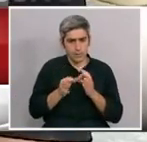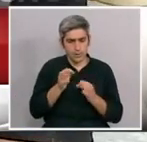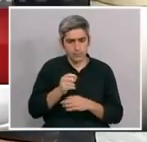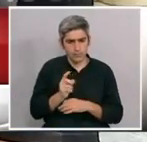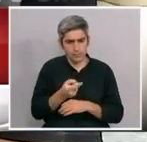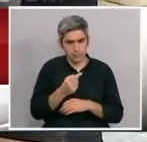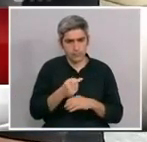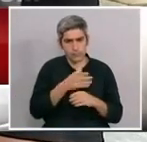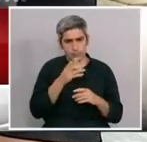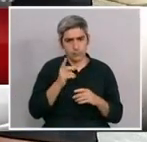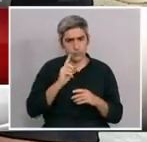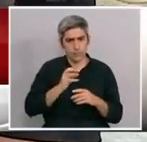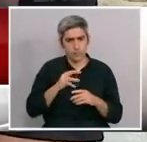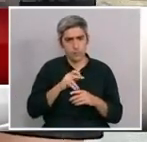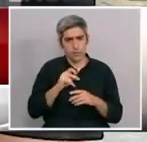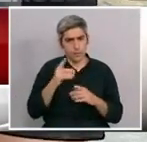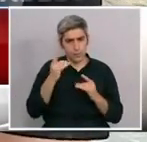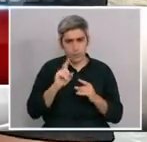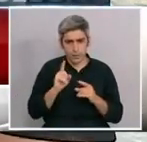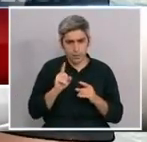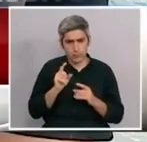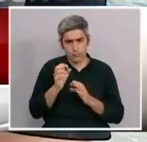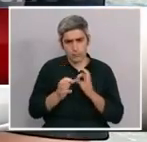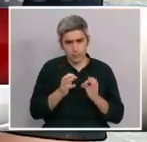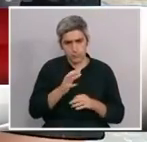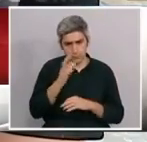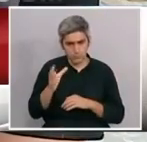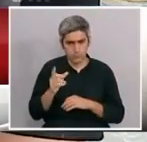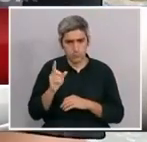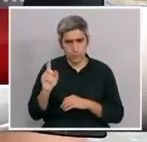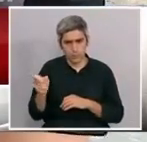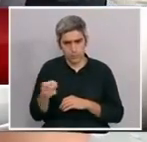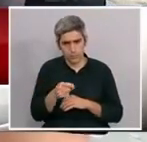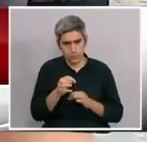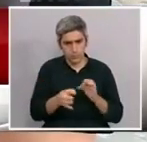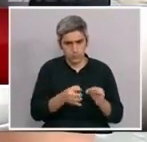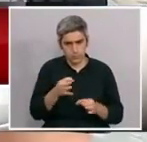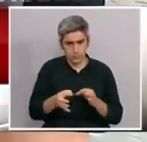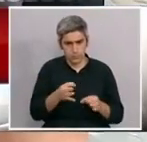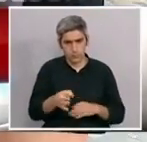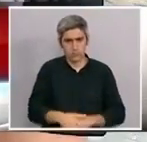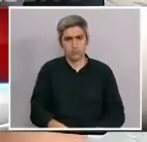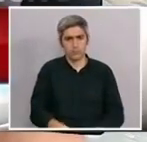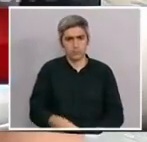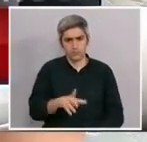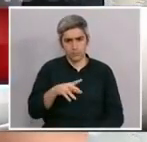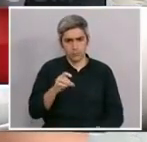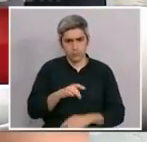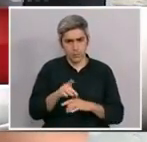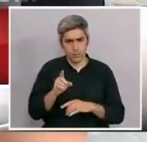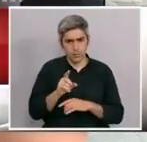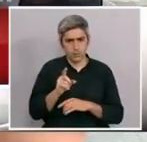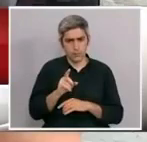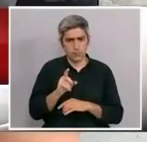Ele dizia à Dona Maria que com estas coisas não se brincava. E obrigou a Dona Maria a levá-lo ao hospital, ou